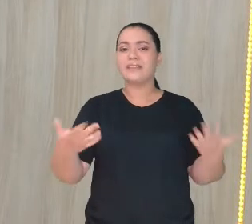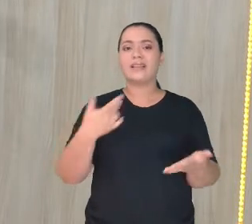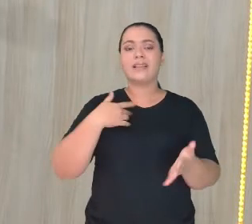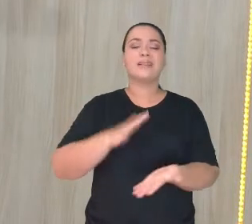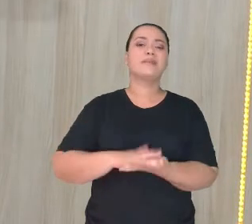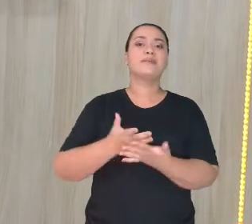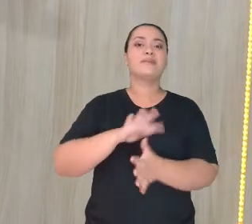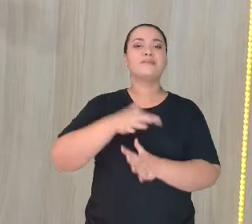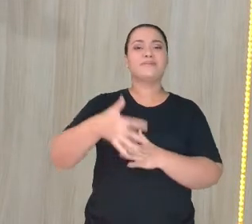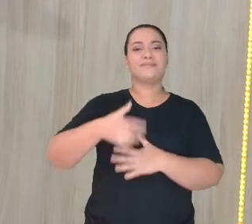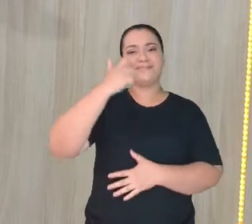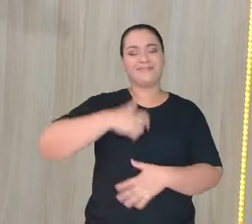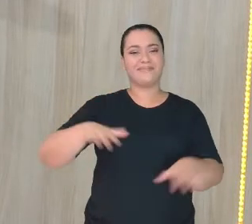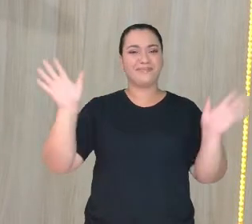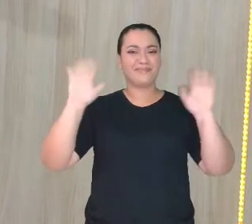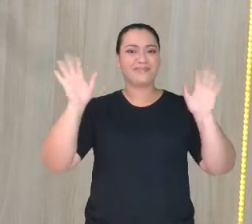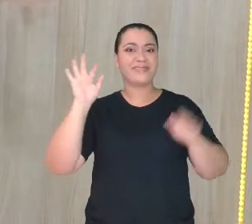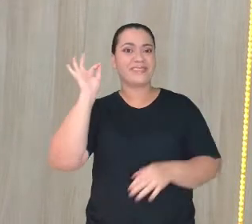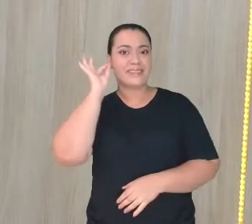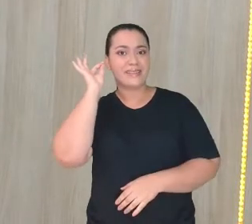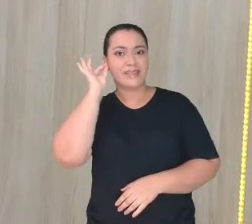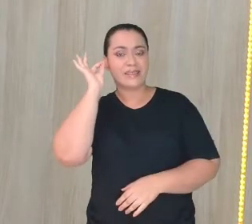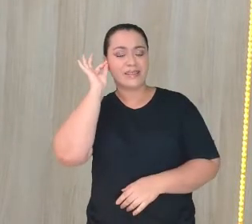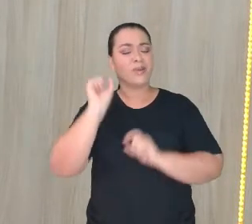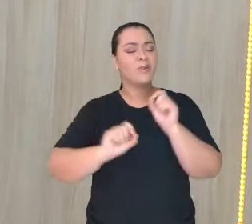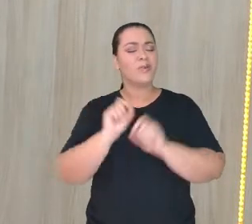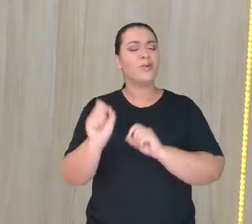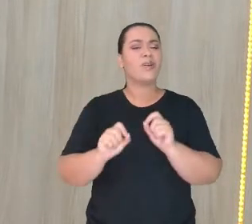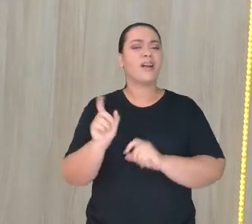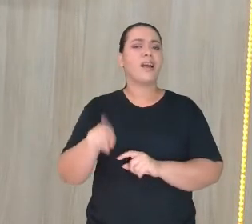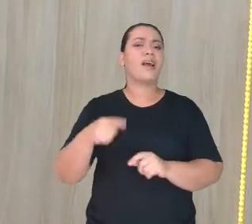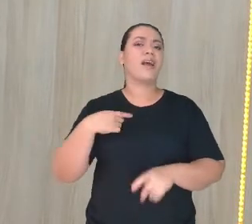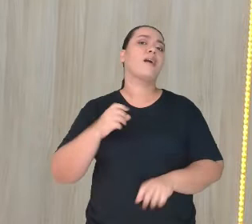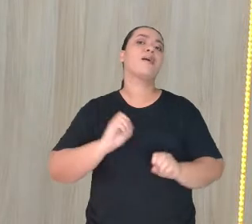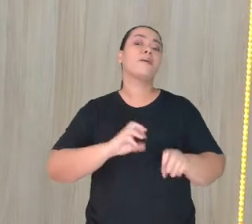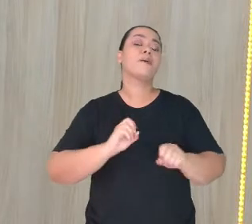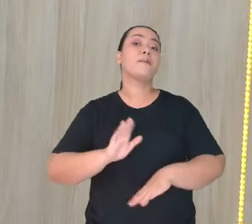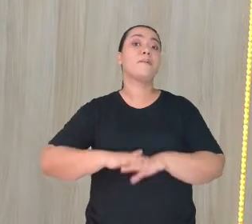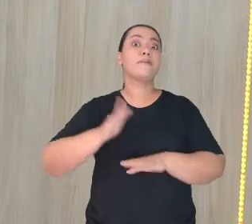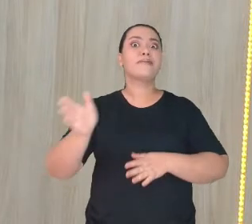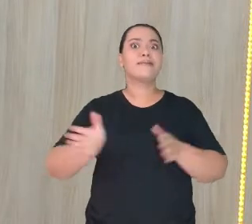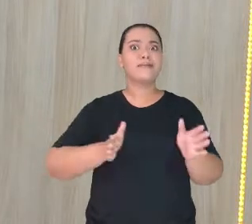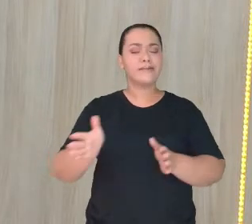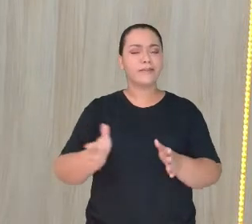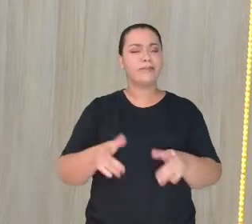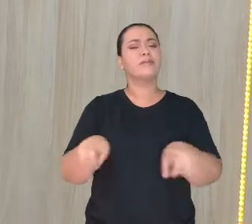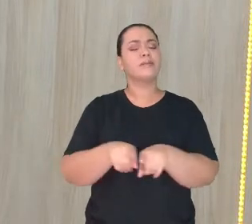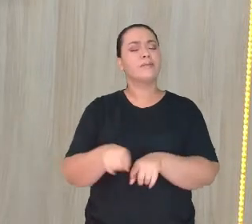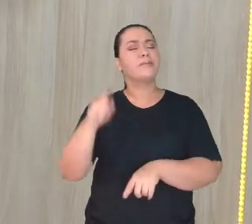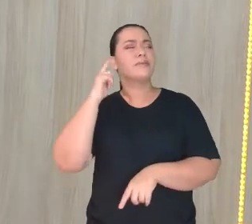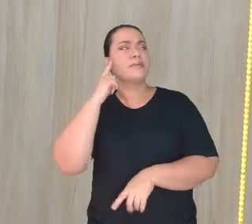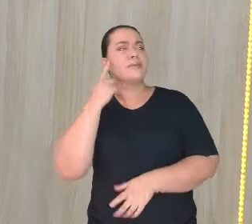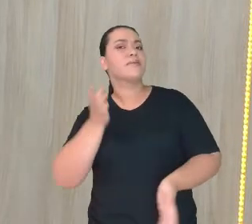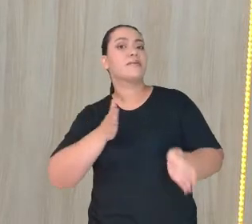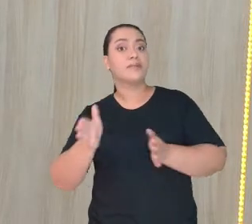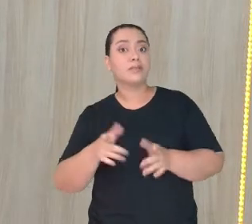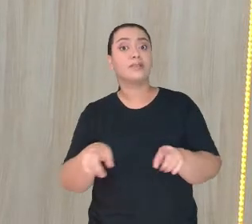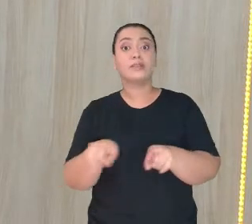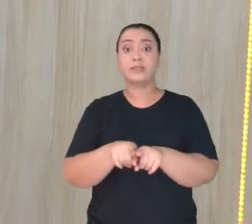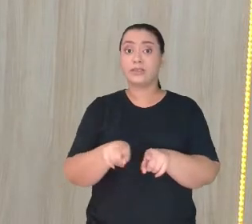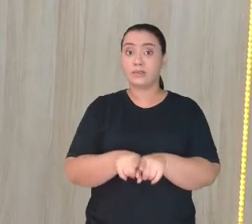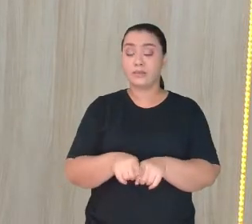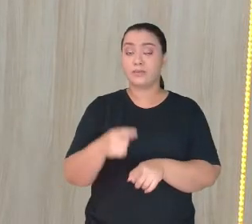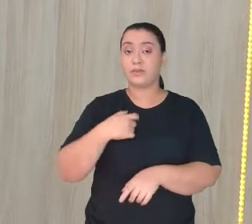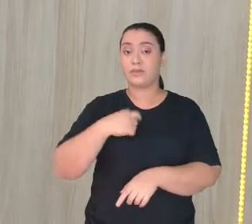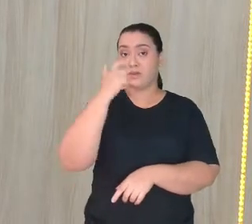tradução para Libras é a Gisela, aqui, o que torna nossas aulas mais acessíveis. E pensando ainda na acessibilidade, eu vou também me